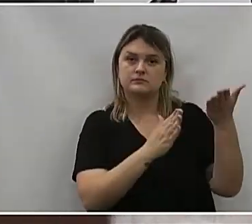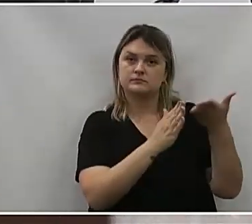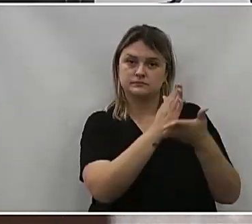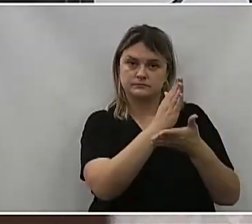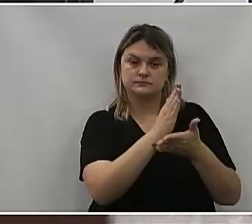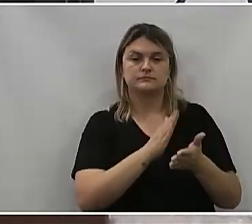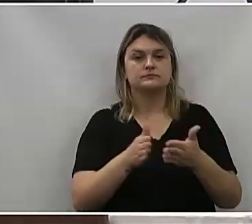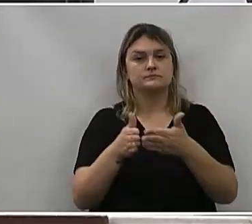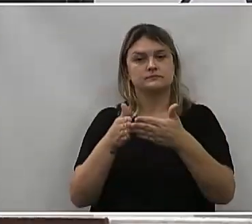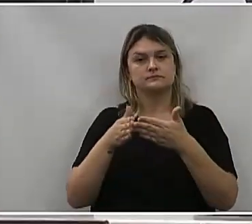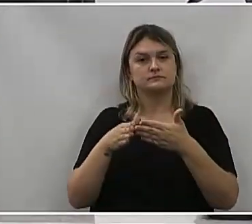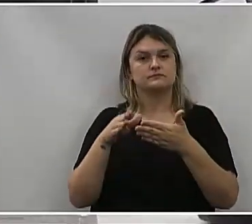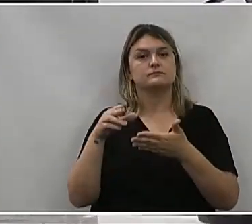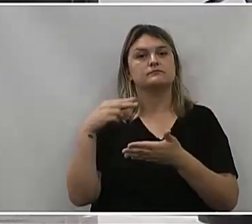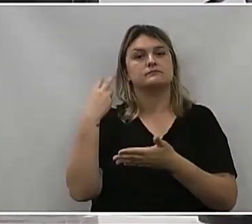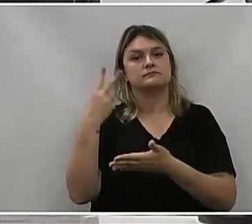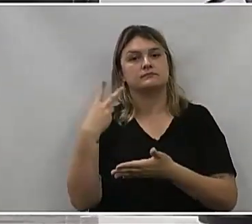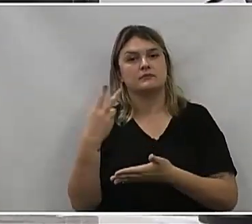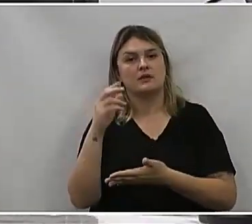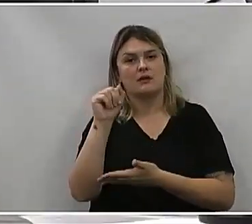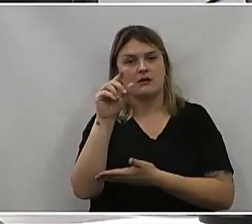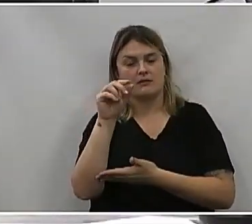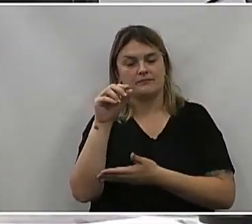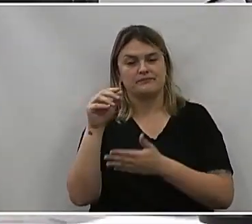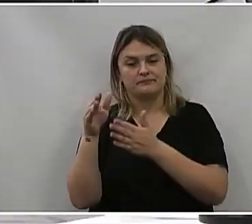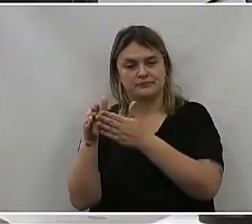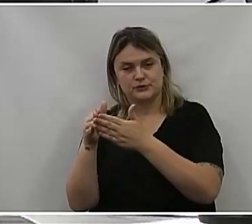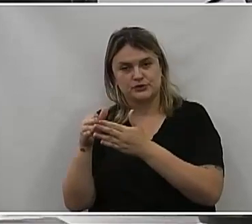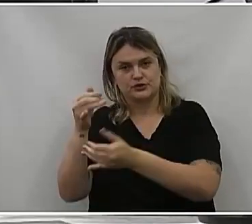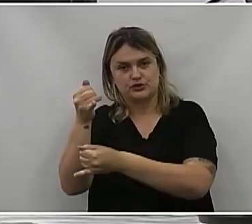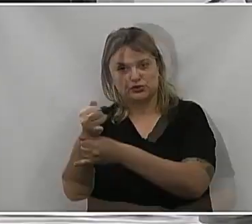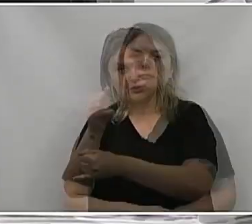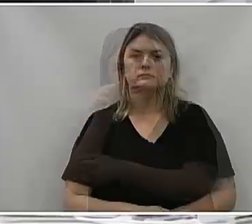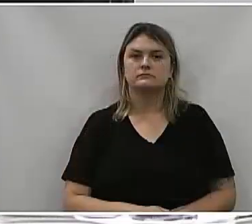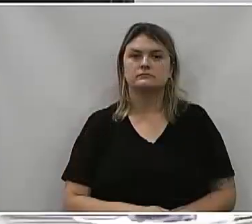está aprovada. Solicito ao senhor Adria para que apanhe as assinaturas.